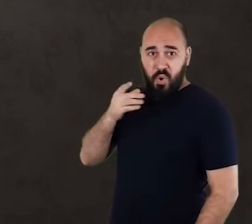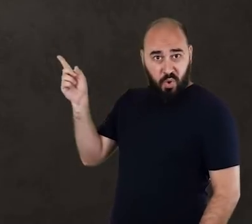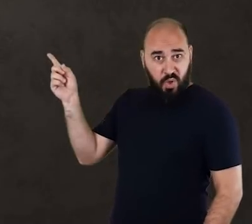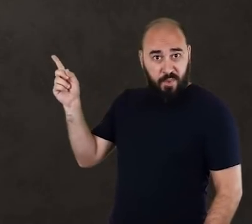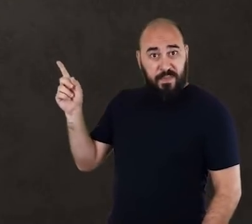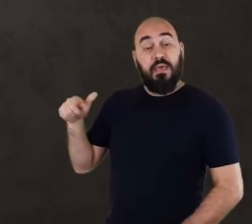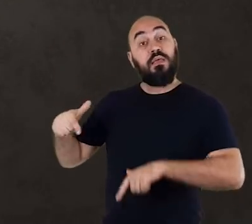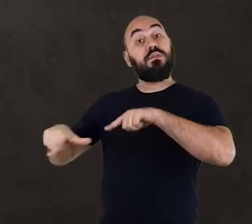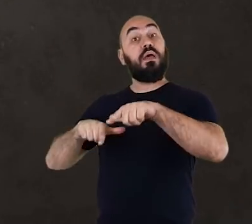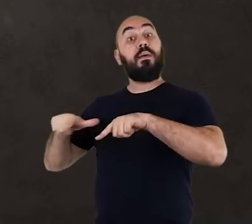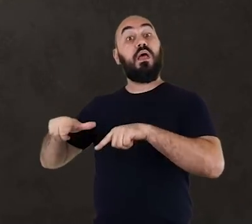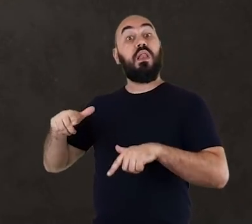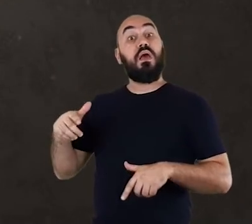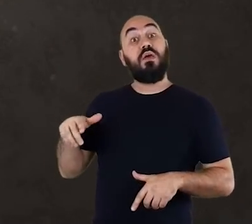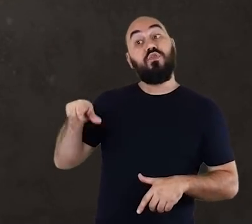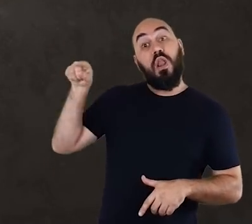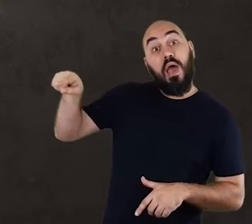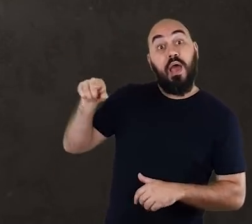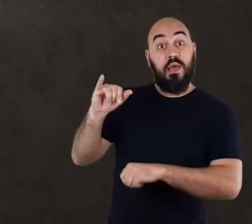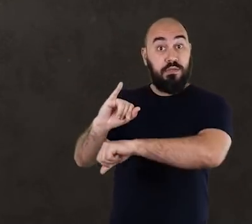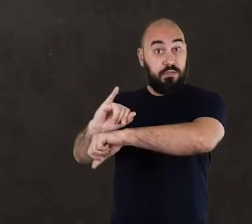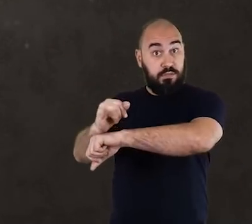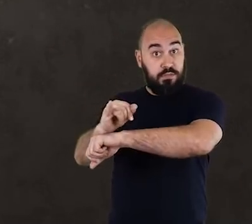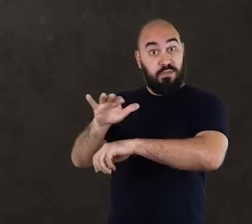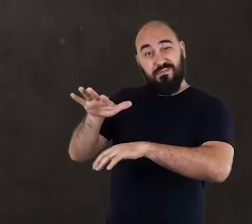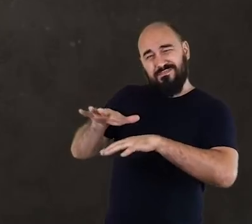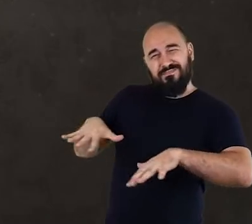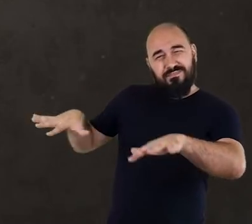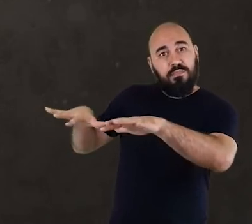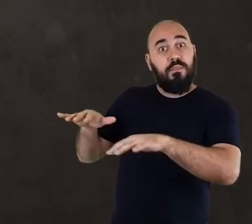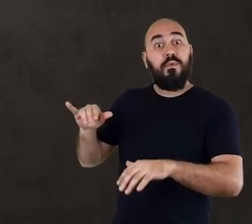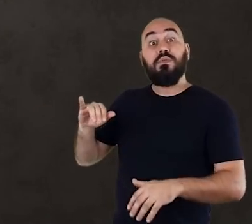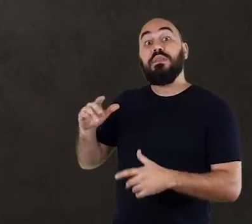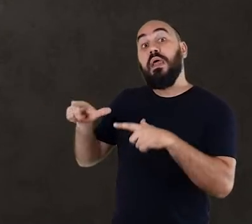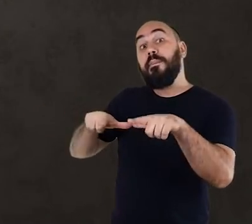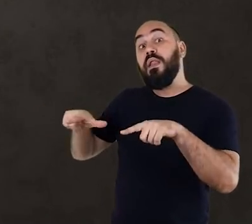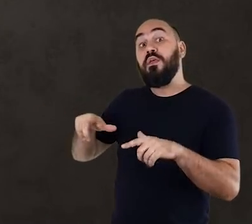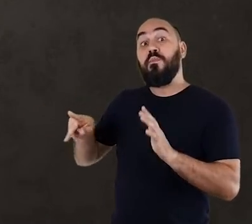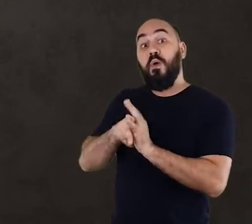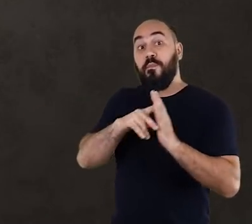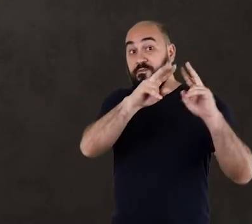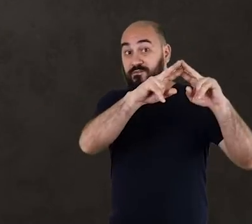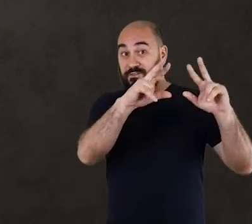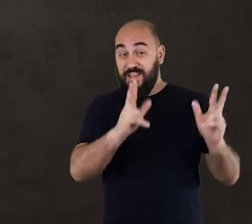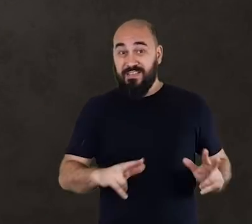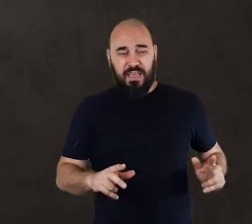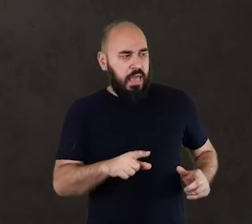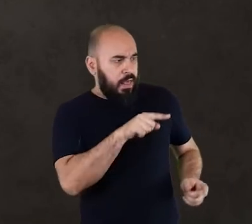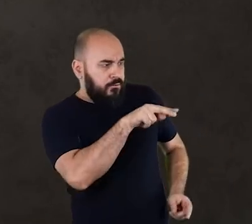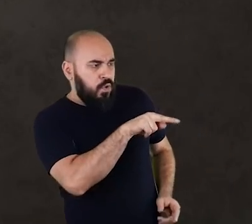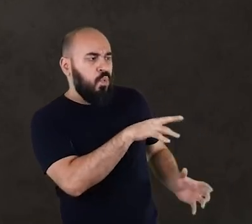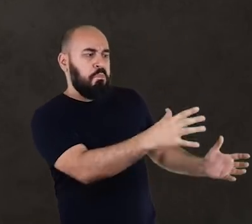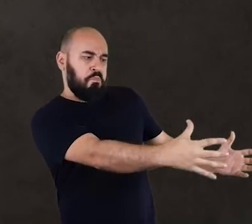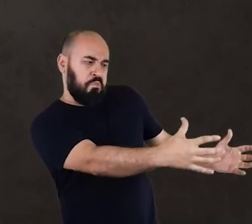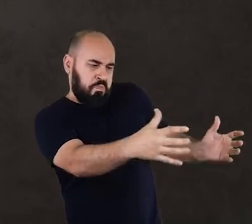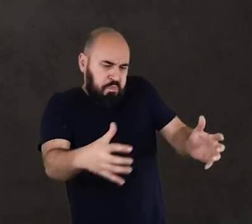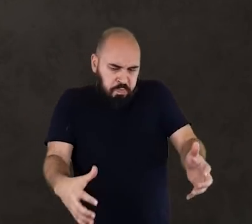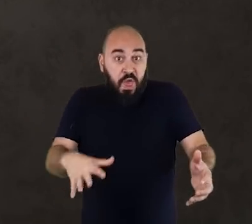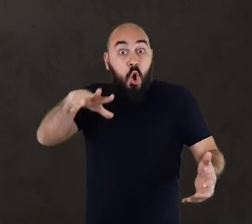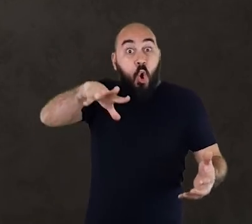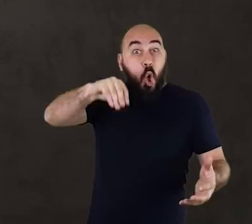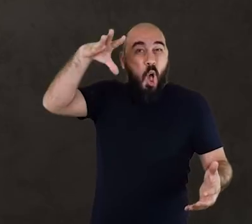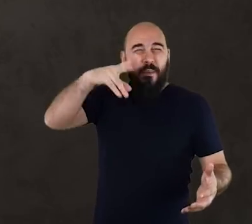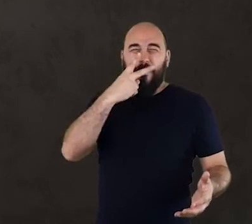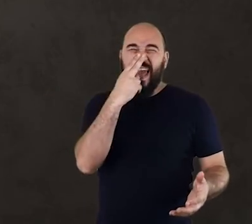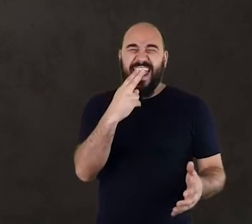consulado da França, tentou fazer uma cópia dessa pedra, mas desistiu quando uma contenda iniciou entre os